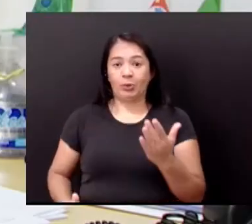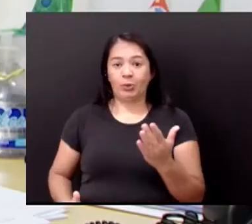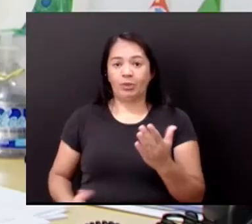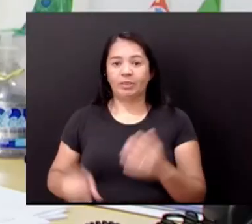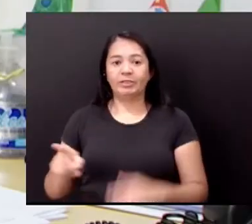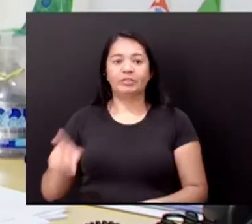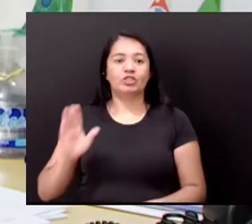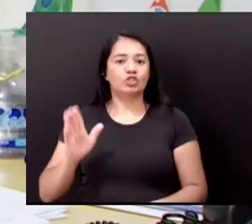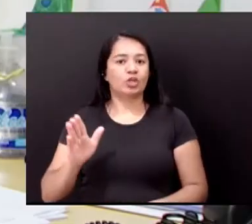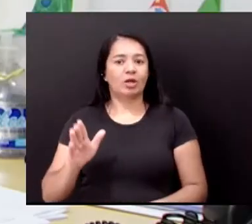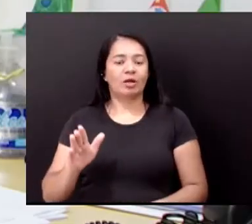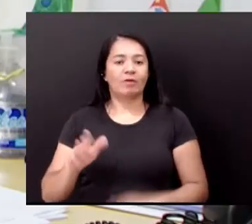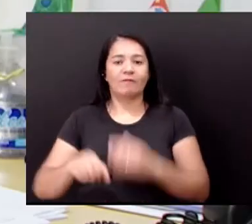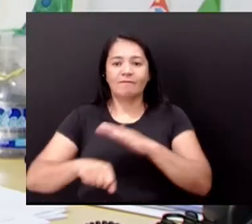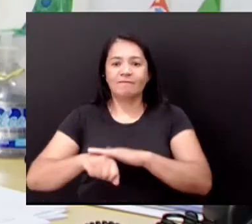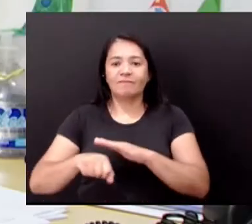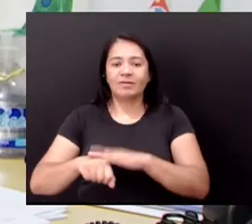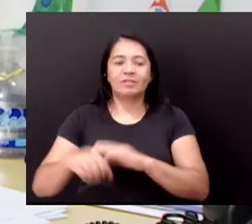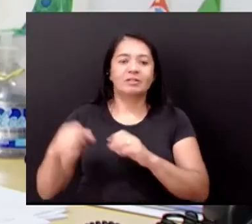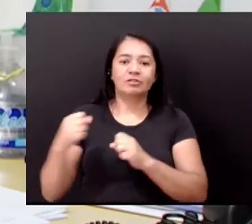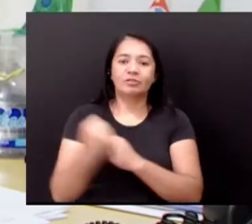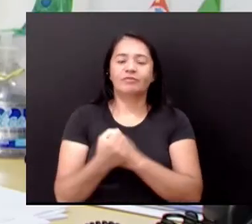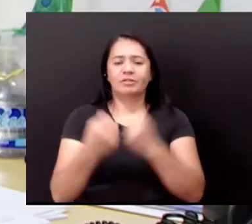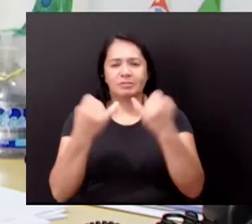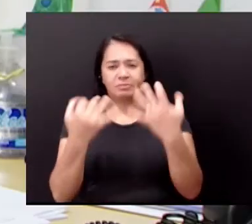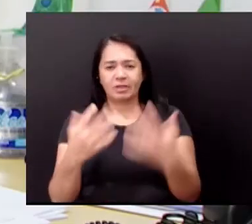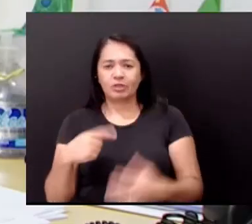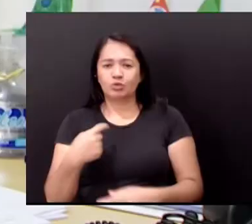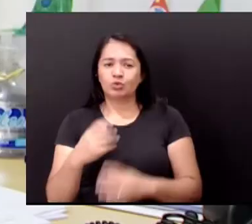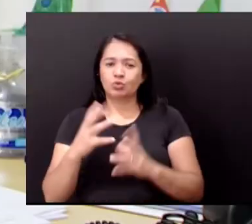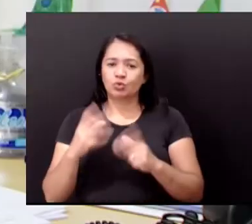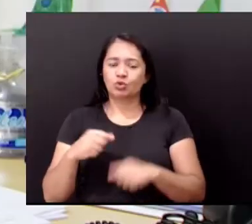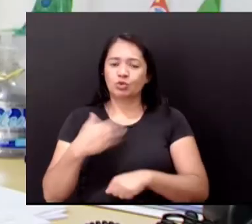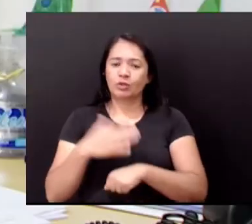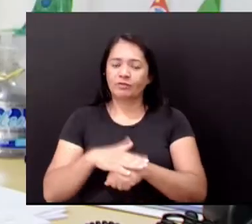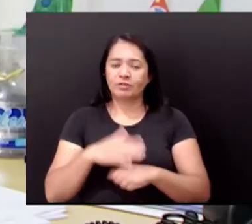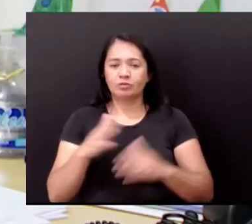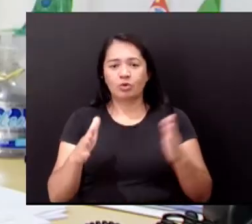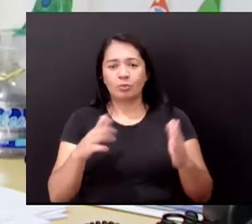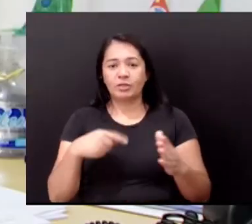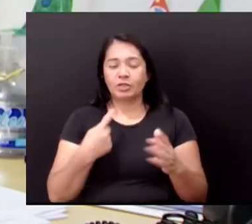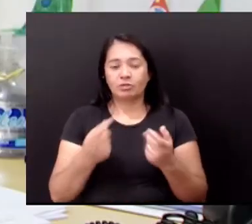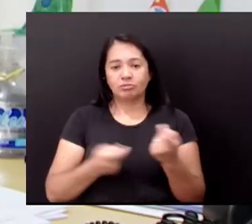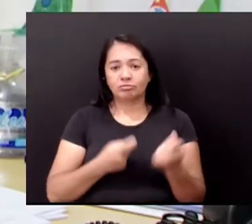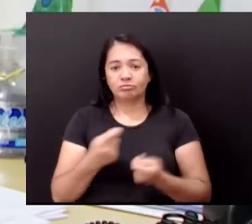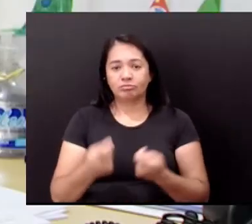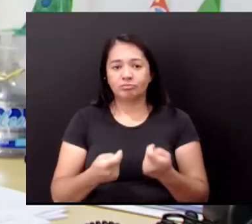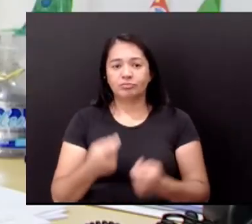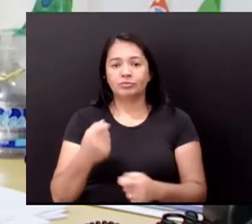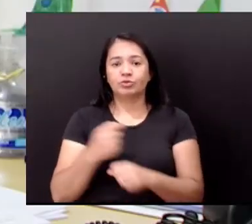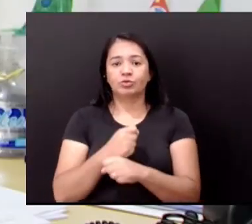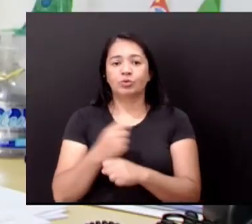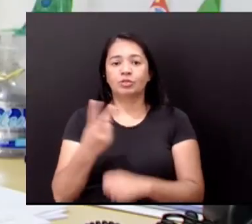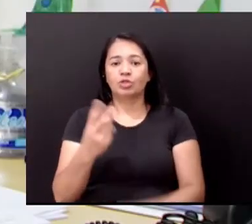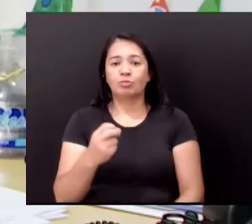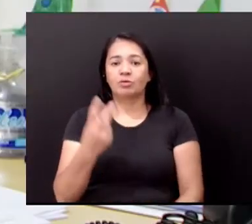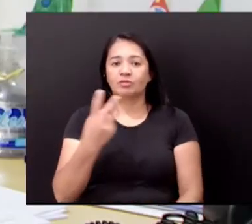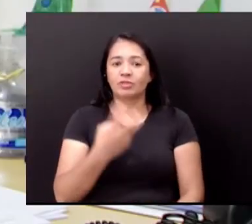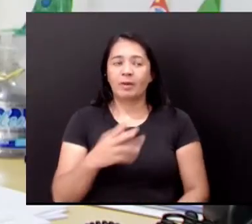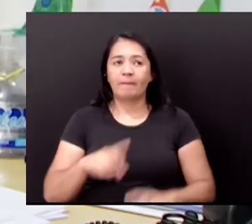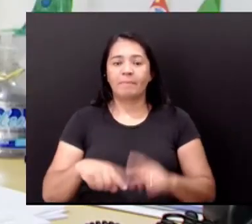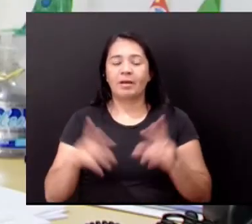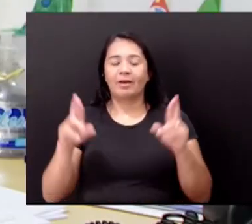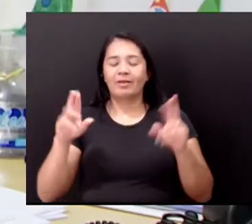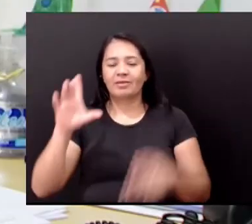fazer a defesa, entendeu, daquilo que nós fizemos durante a nossa gestão em 2022. Mas, graças a Deus, ela foi aprovada, já na